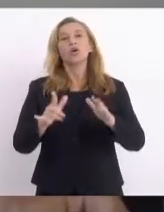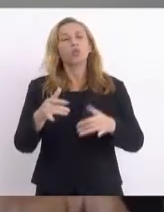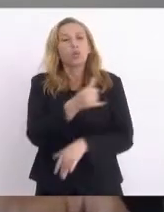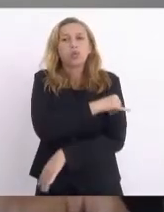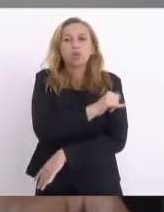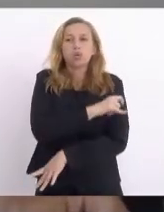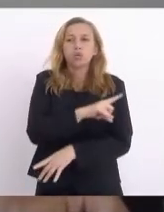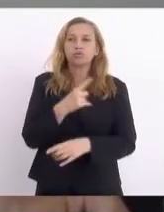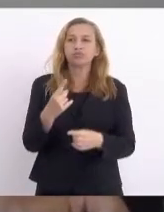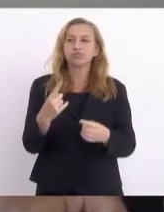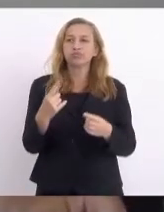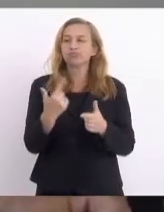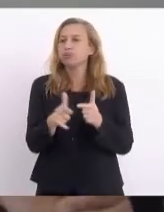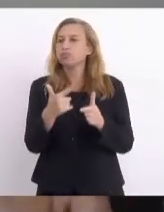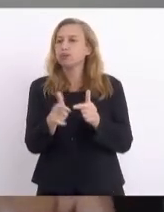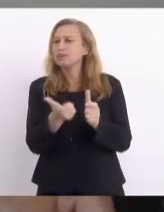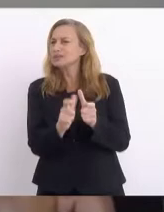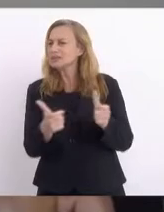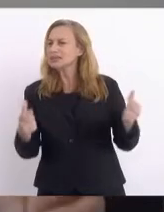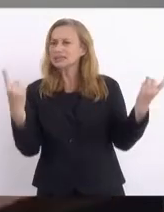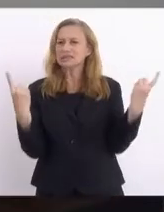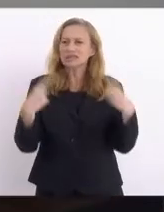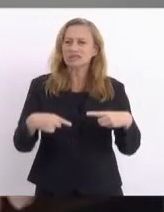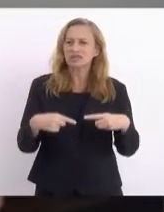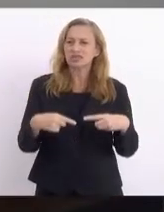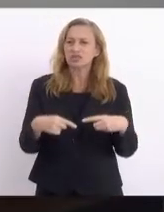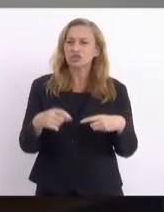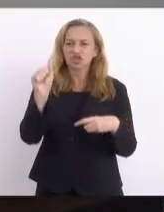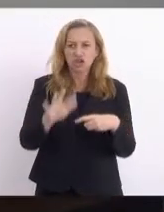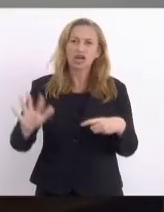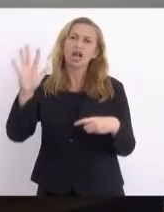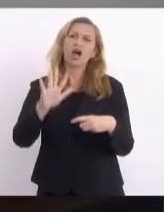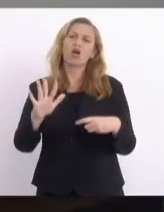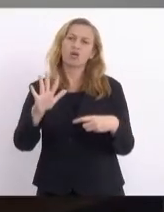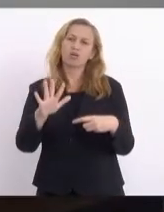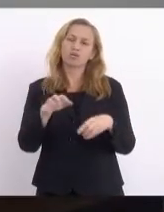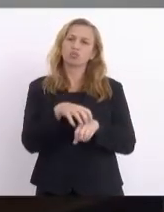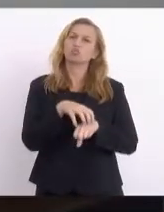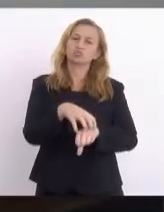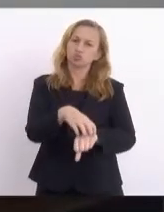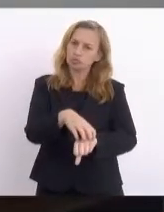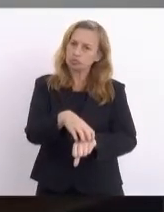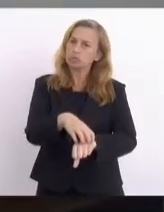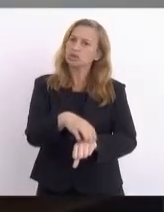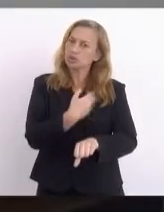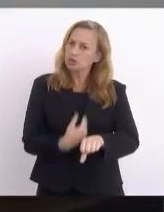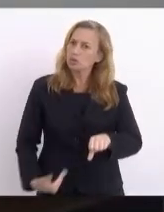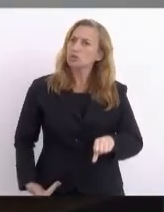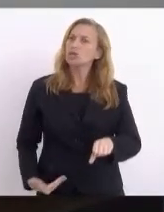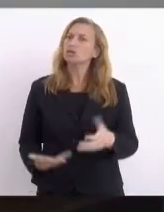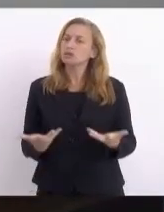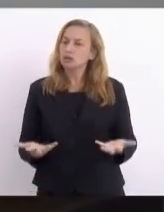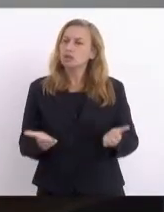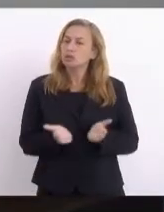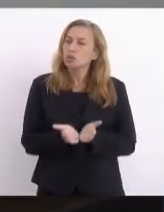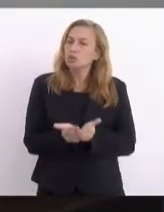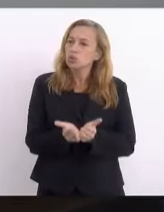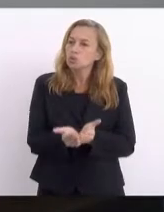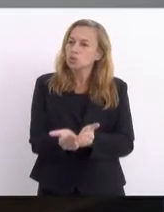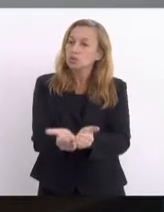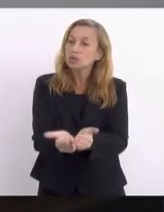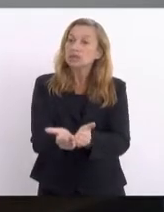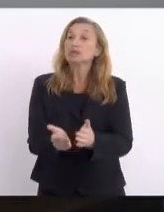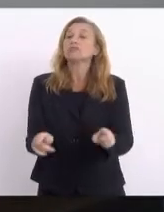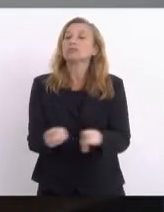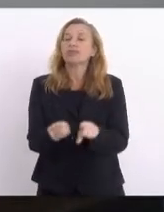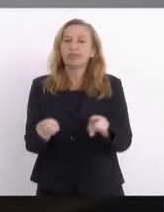vem enfrentando um grande desafio, de modo geral, na agenda do transporte público, e no caso do transporte aquaviário, é um